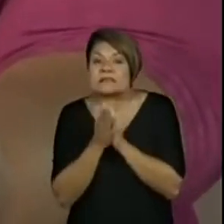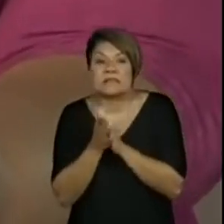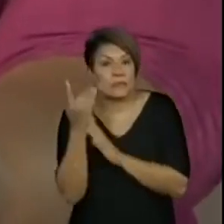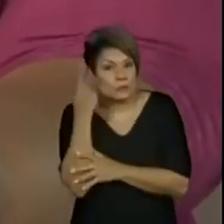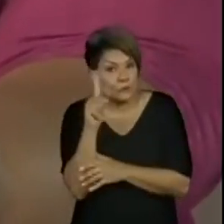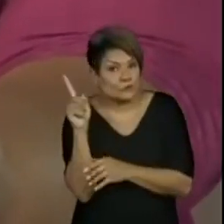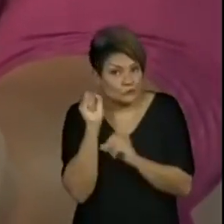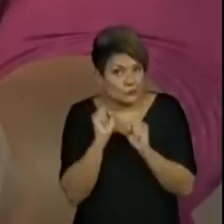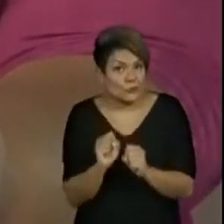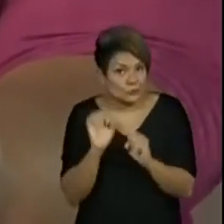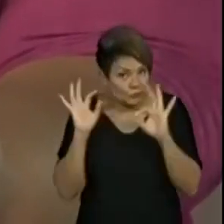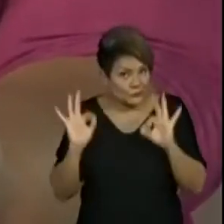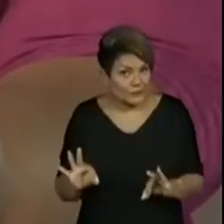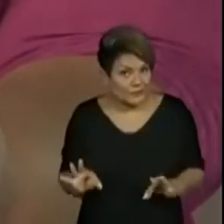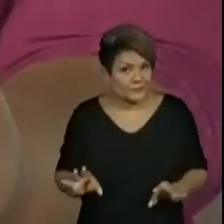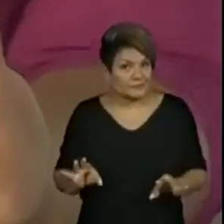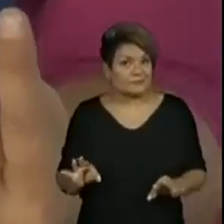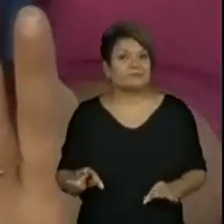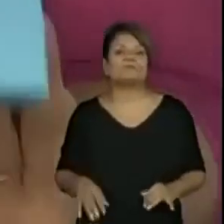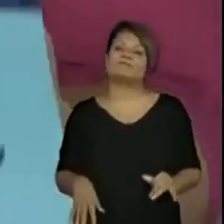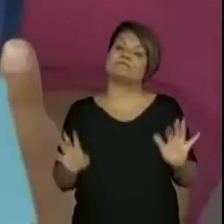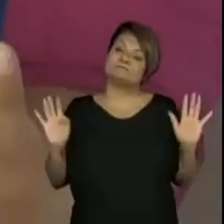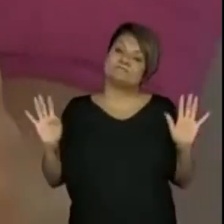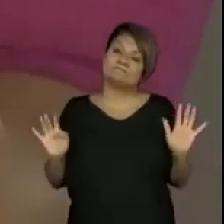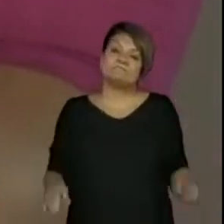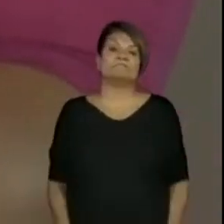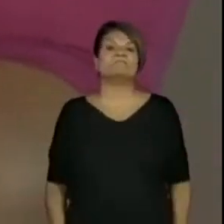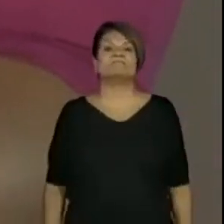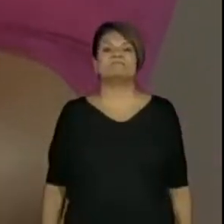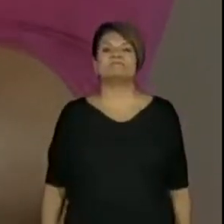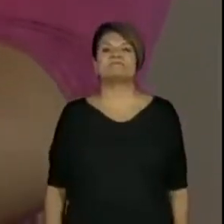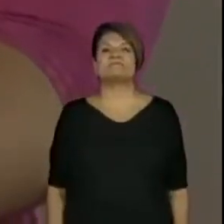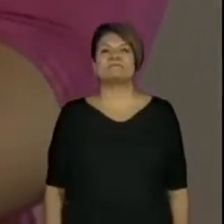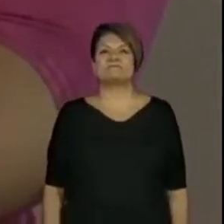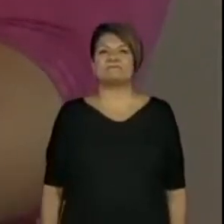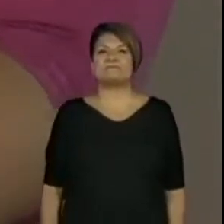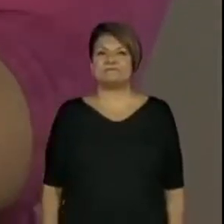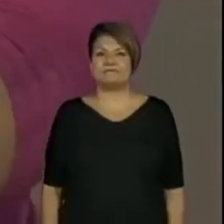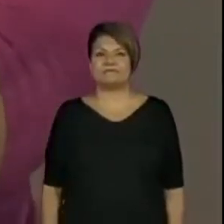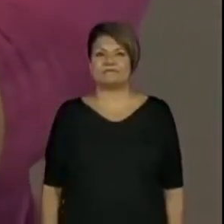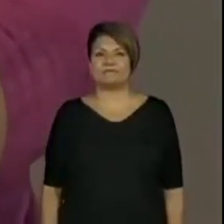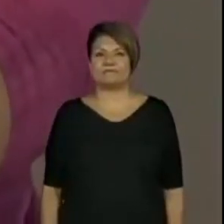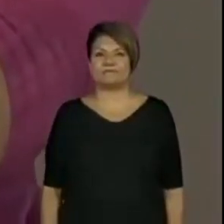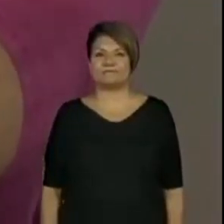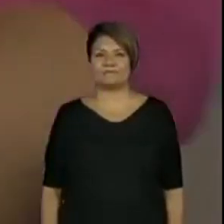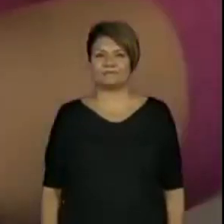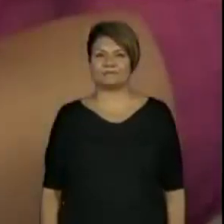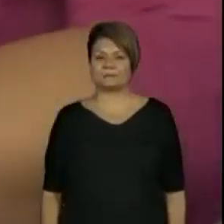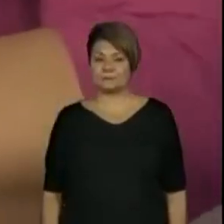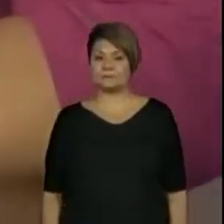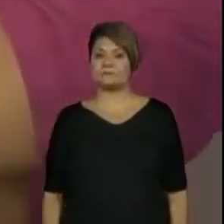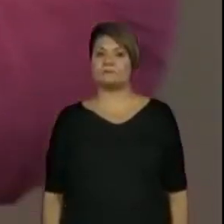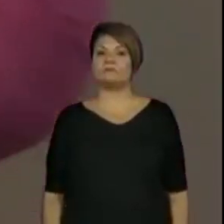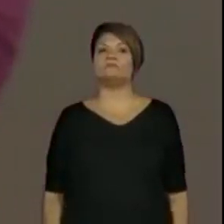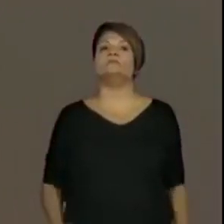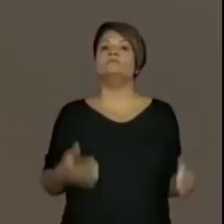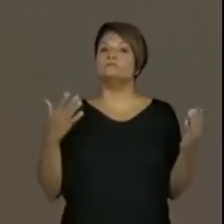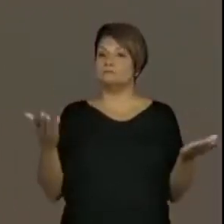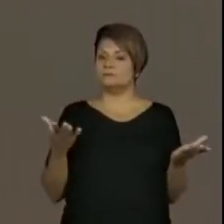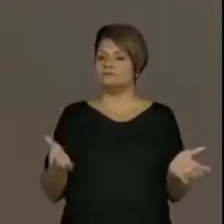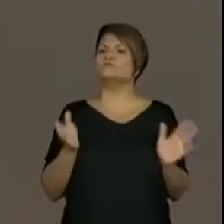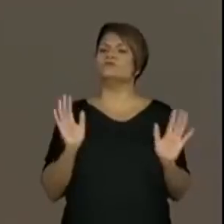último. Posso confirmar, professora Kelly? Confirma. Vamos? Então, vamos colocar aqui e vamos pôr aqui. Então, vocês